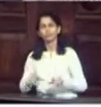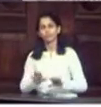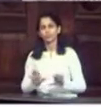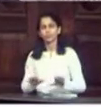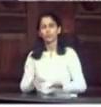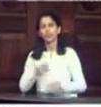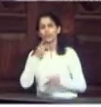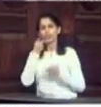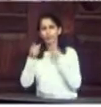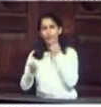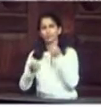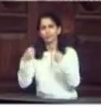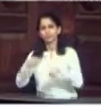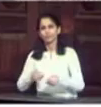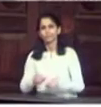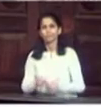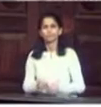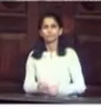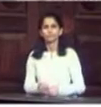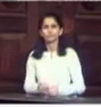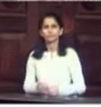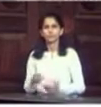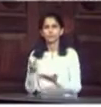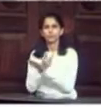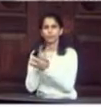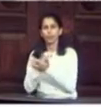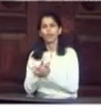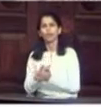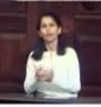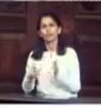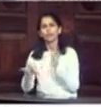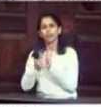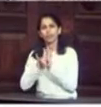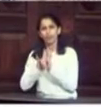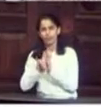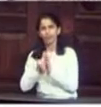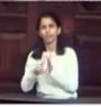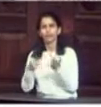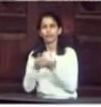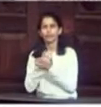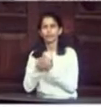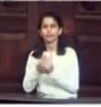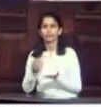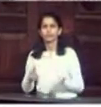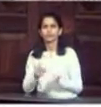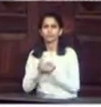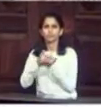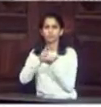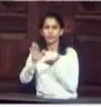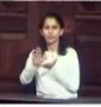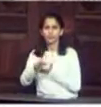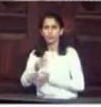ser dito. Injustos fazem leis e o que resta para